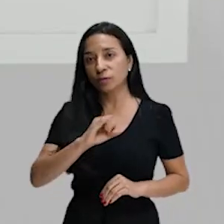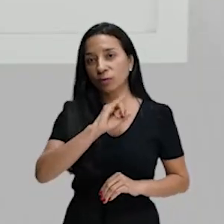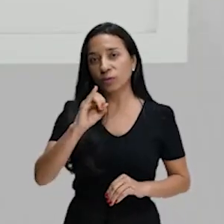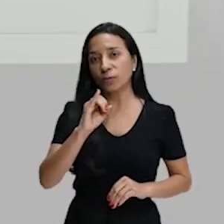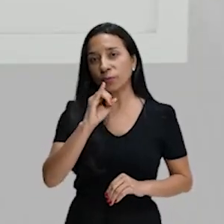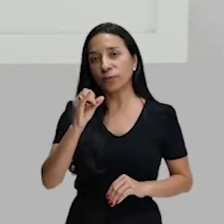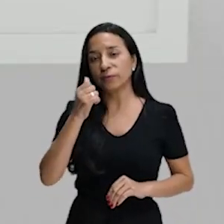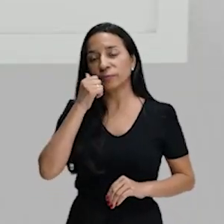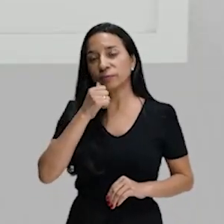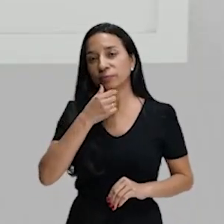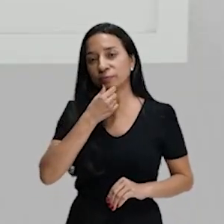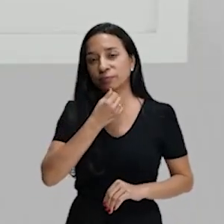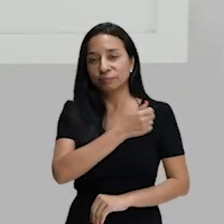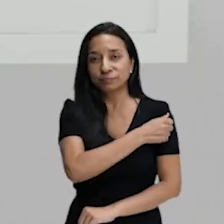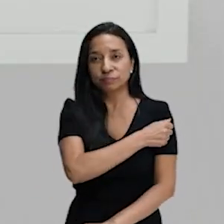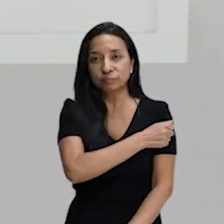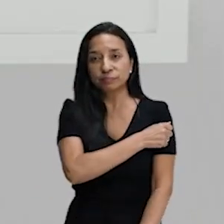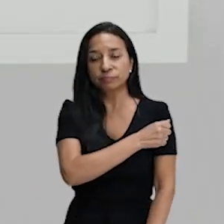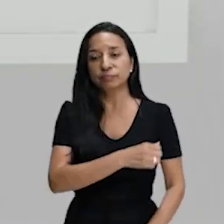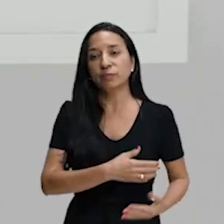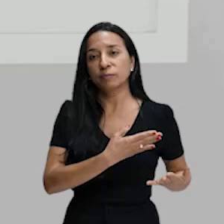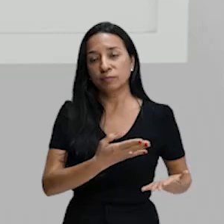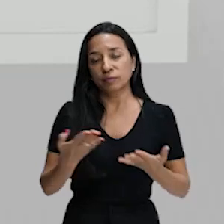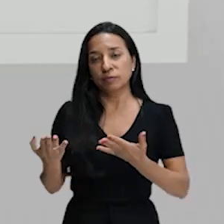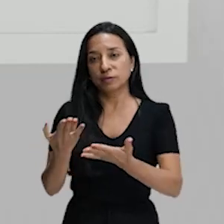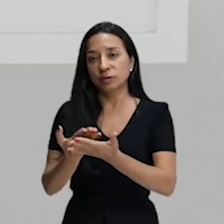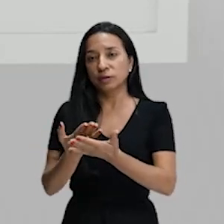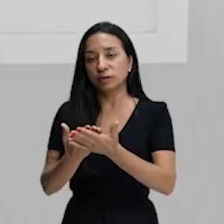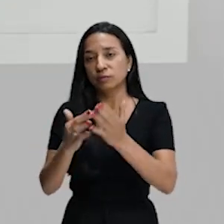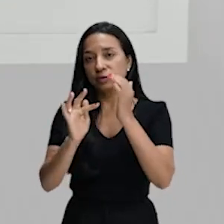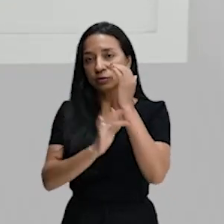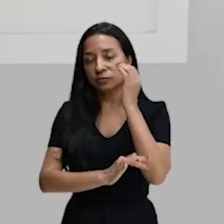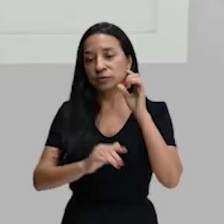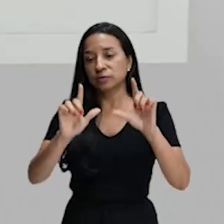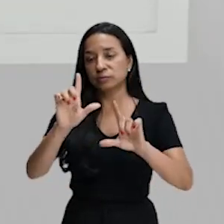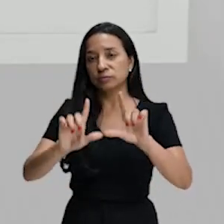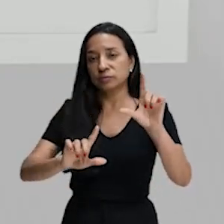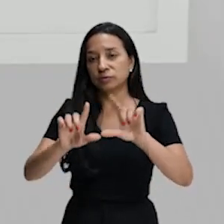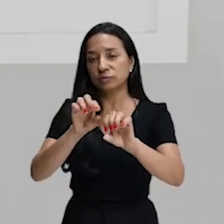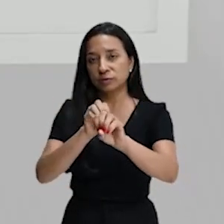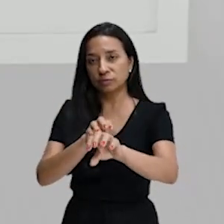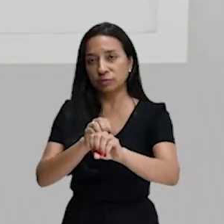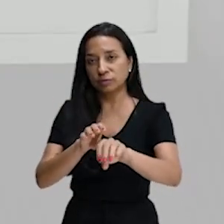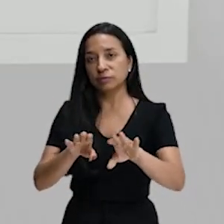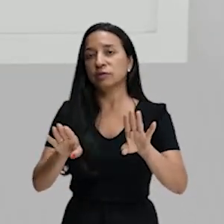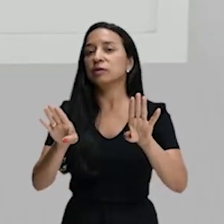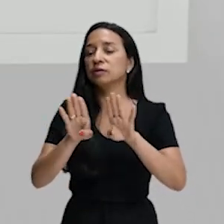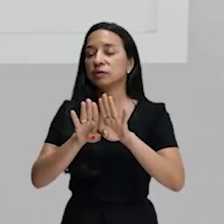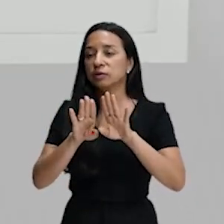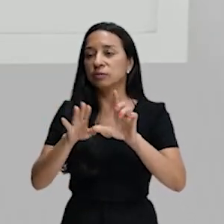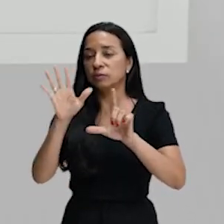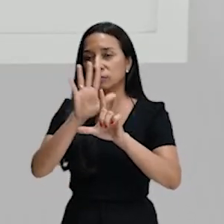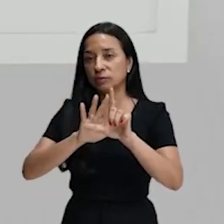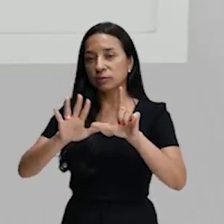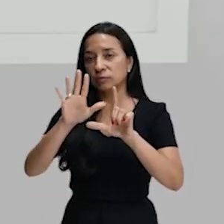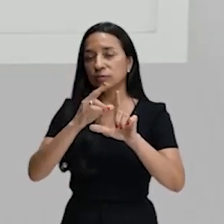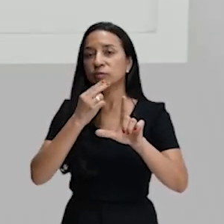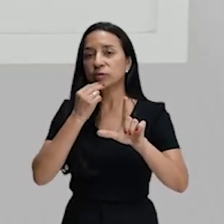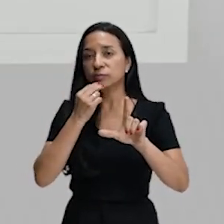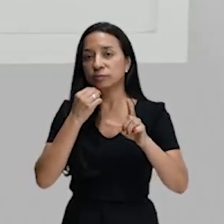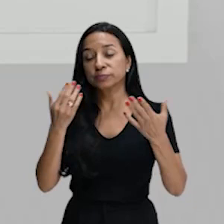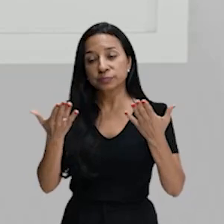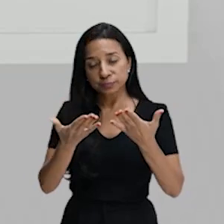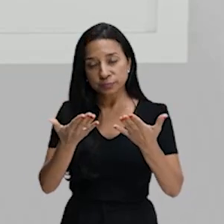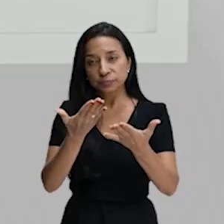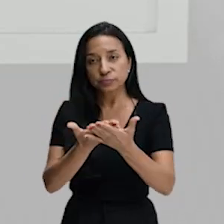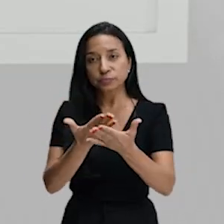Olá, aluna. Olá, aluno. Bem-vindo a mais uma aula de Física aqui pela TV Educação e também pela plataforma Gonçalves Dias. Na aula de